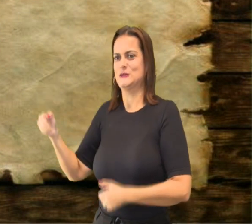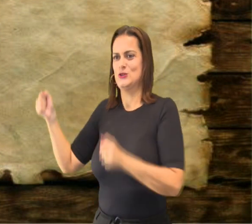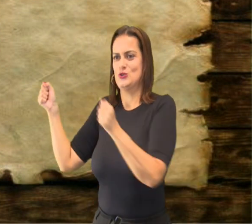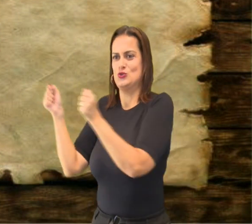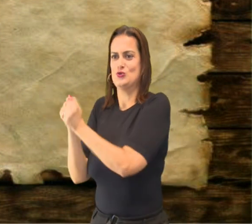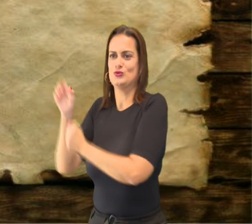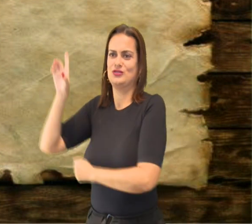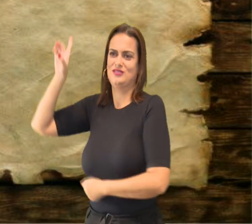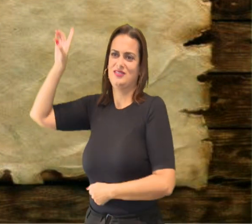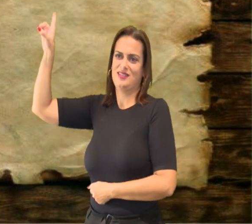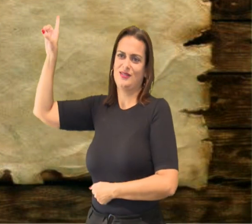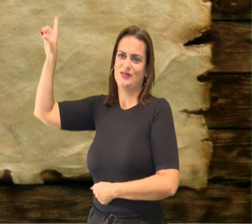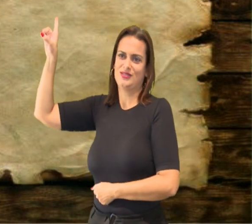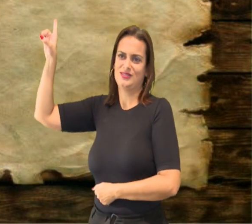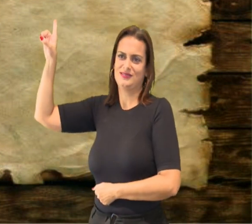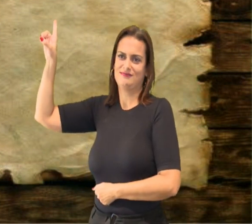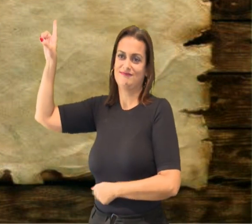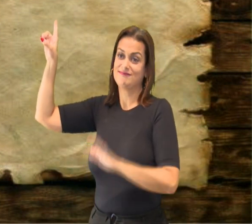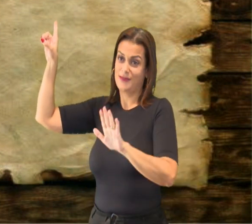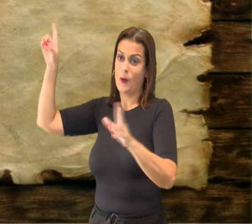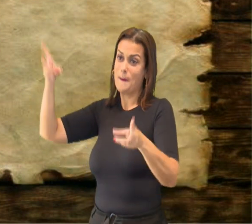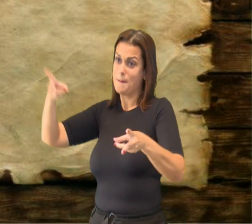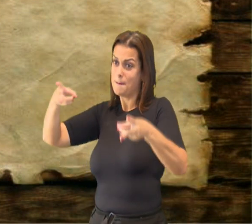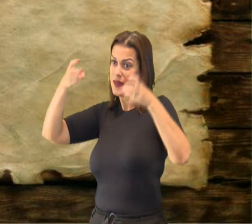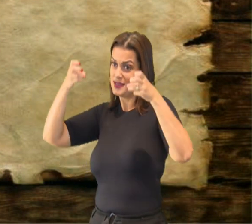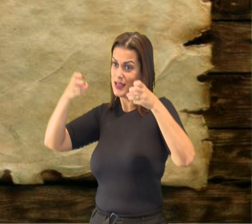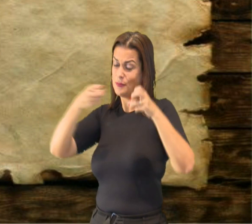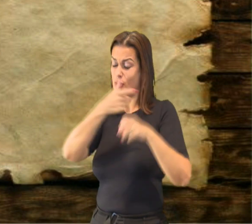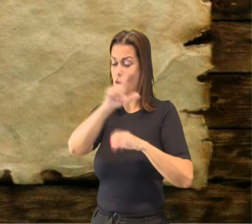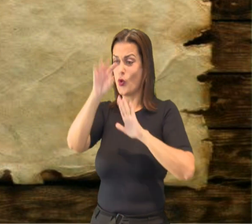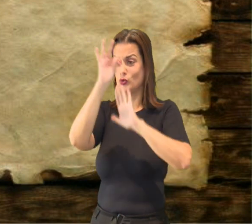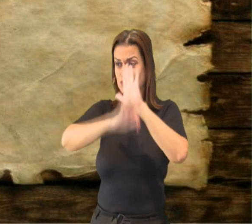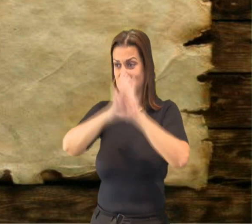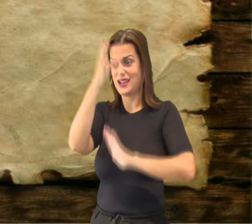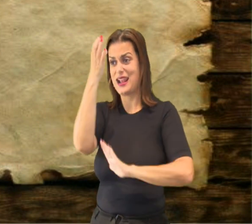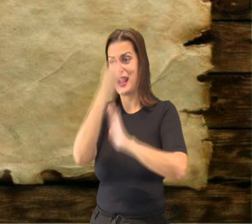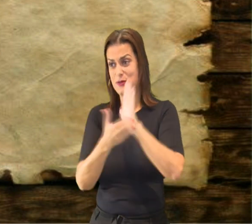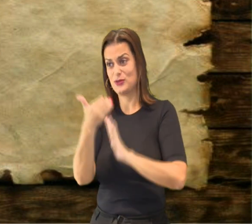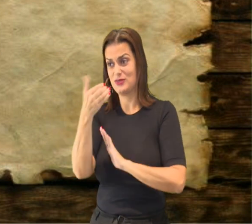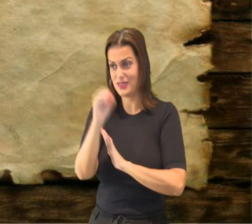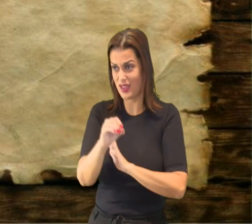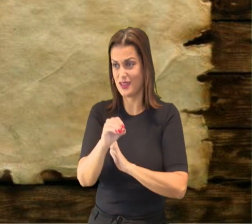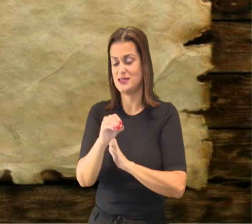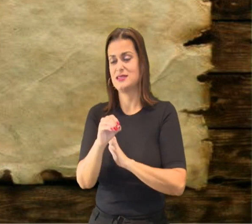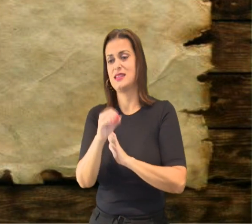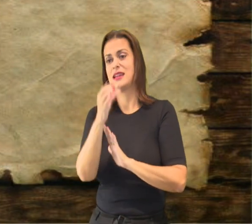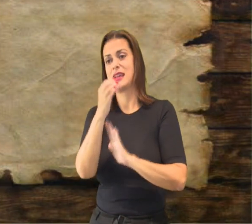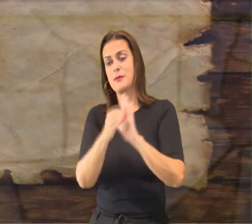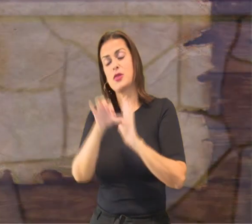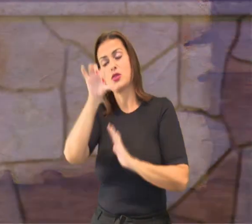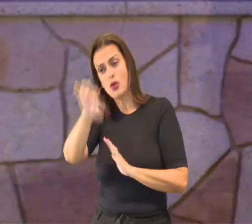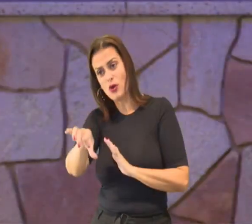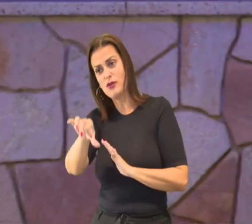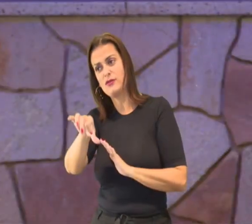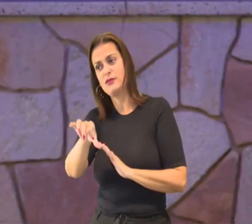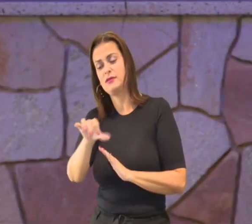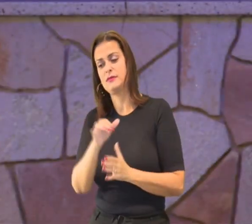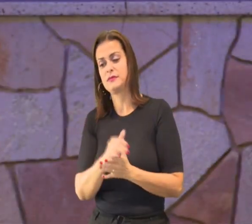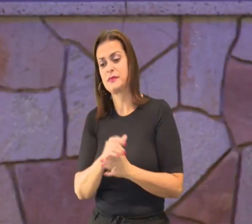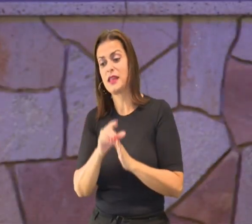Deus. O irmão pode perceber em tantos outros textos, como por exemplo o capítulo 9, veja aí 9, verso 11.